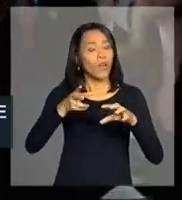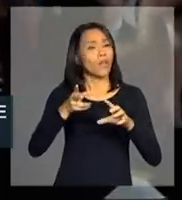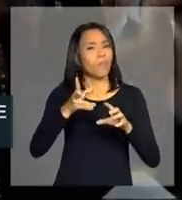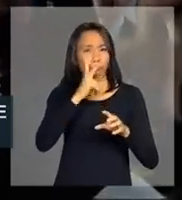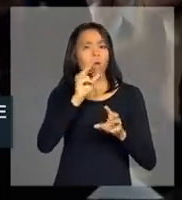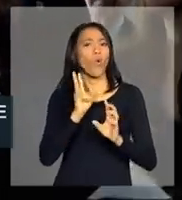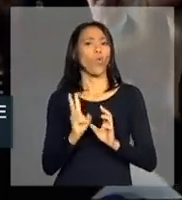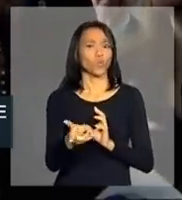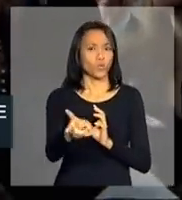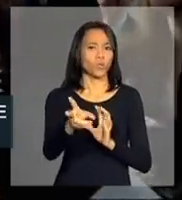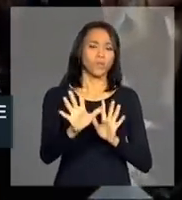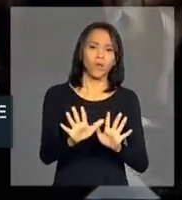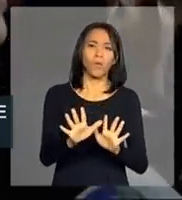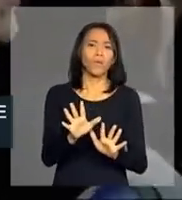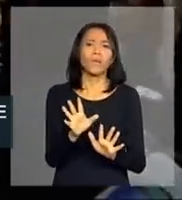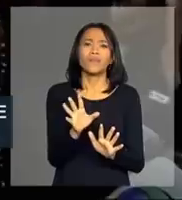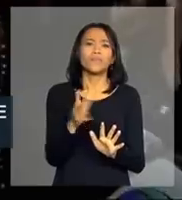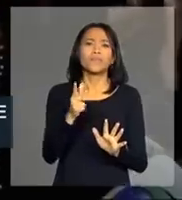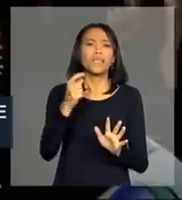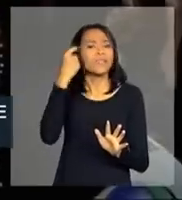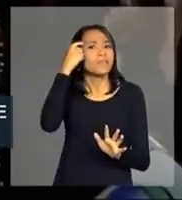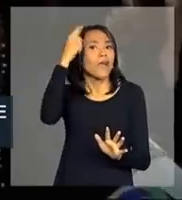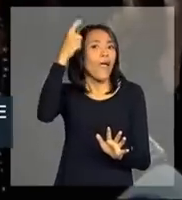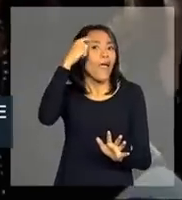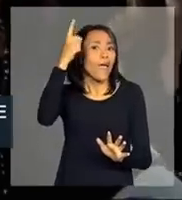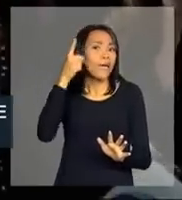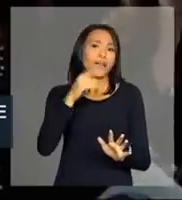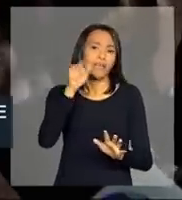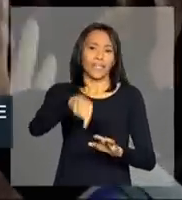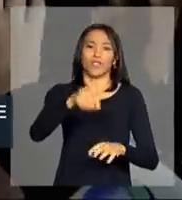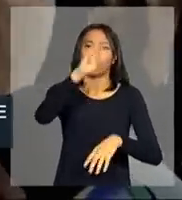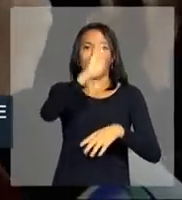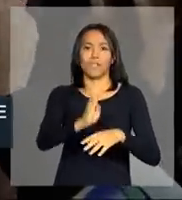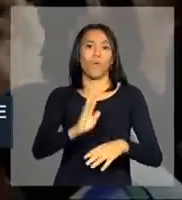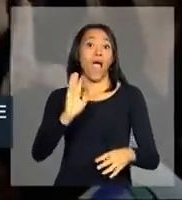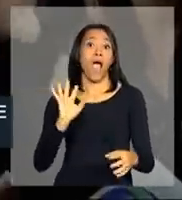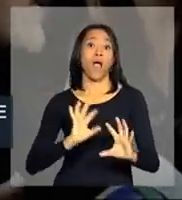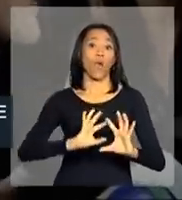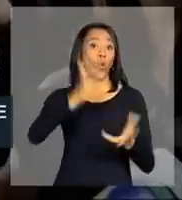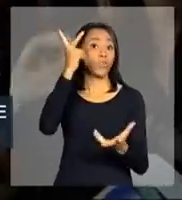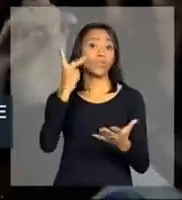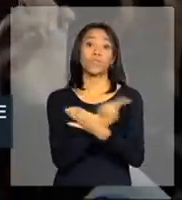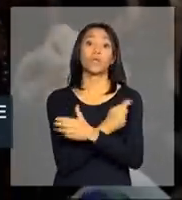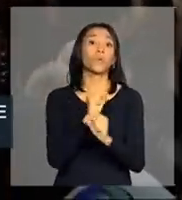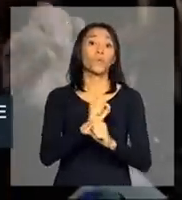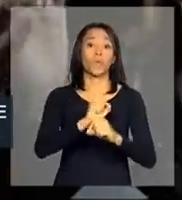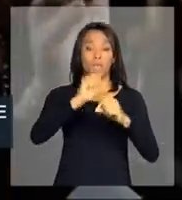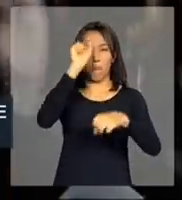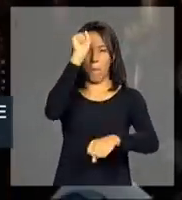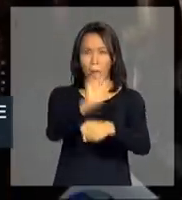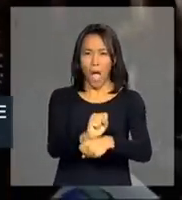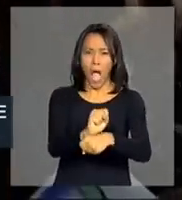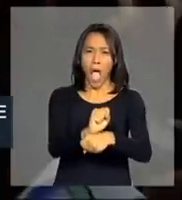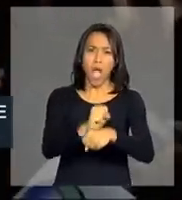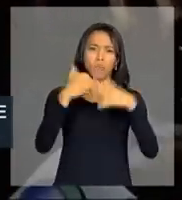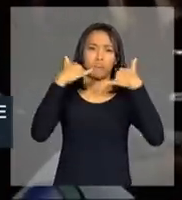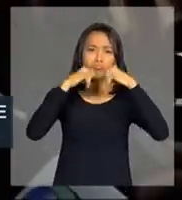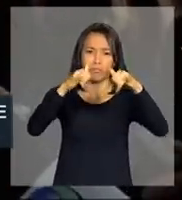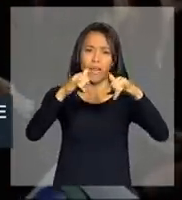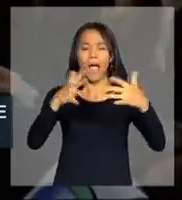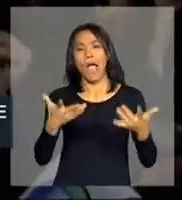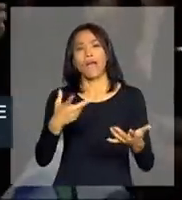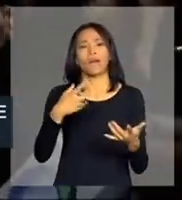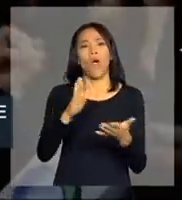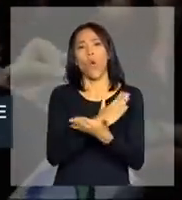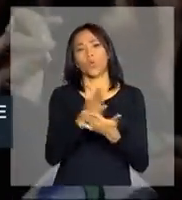continuar. Não há hipótese do Brasil ter racionamento, não há hipótese. Então, quando vocês falam, ah, que